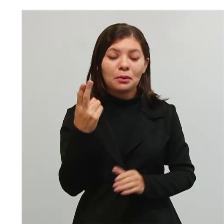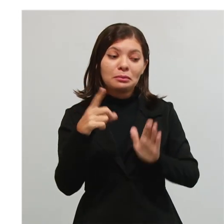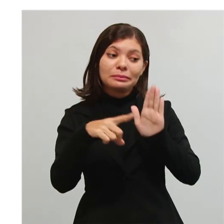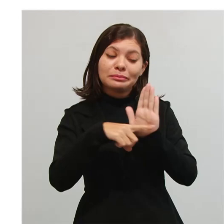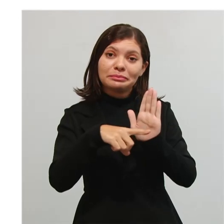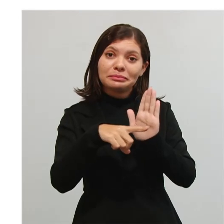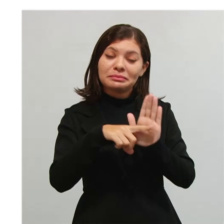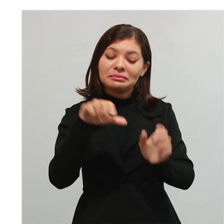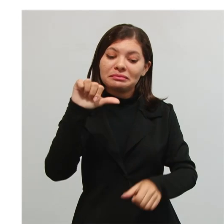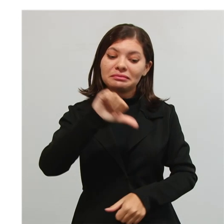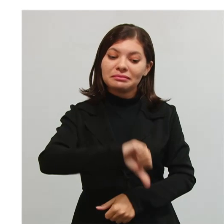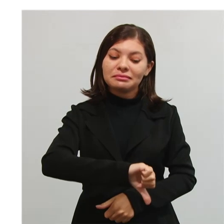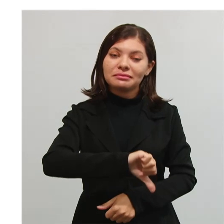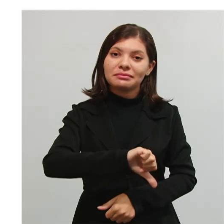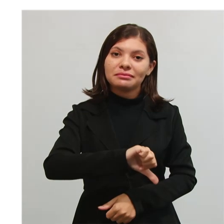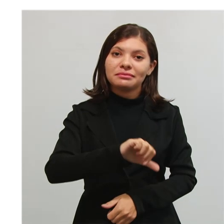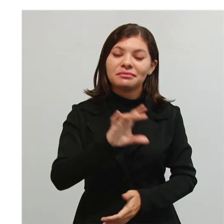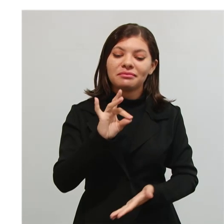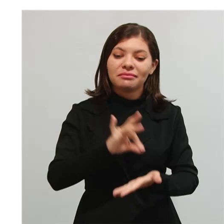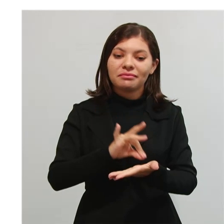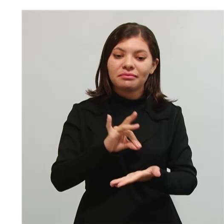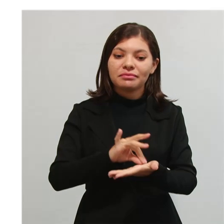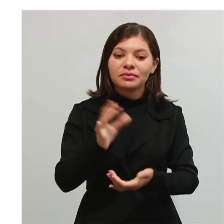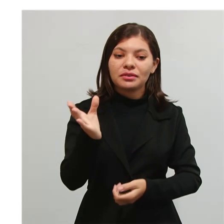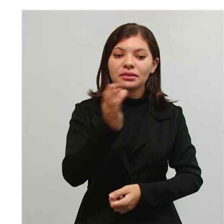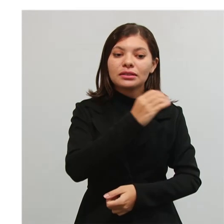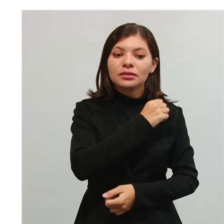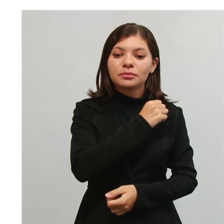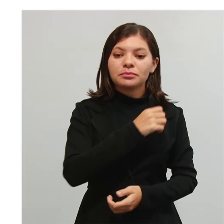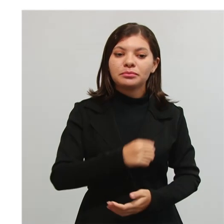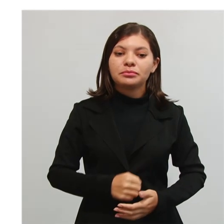não é verdade vamos lá